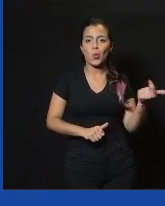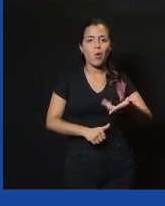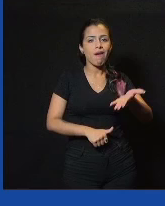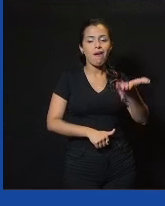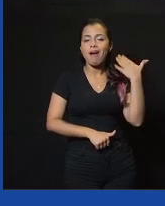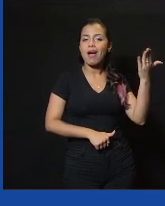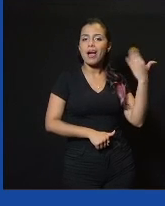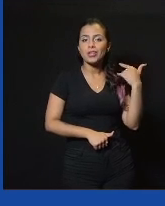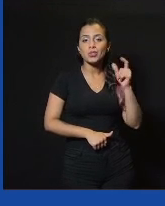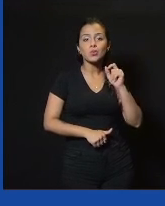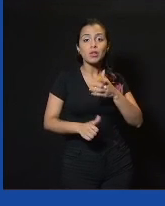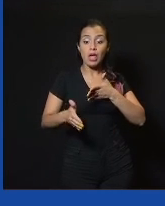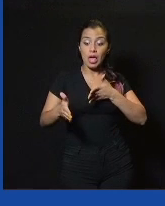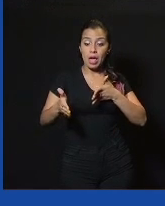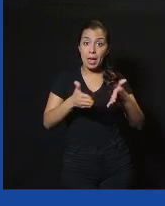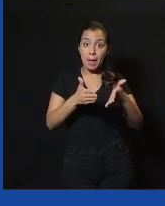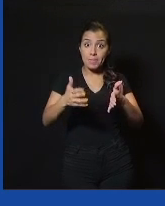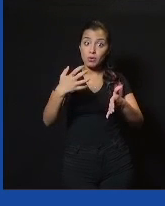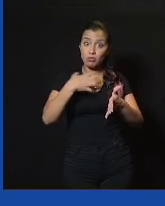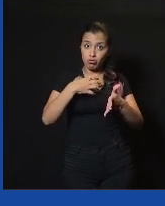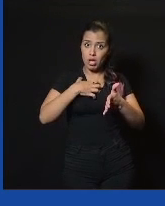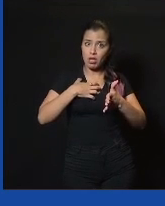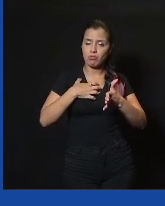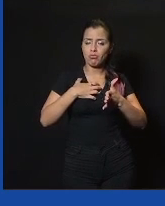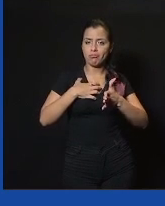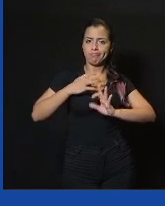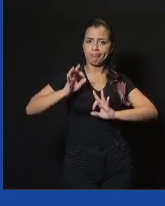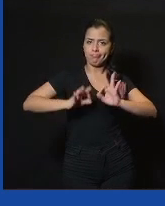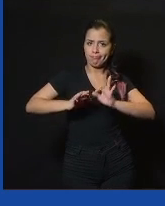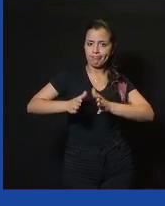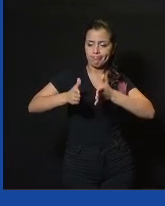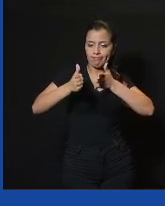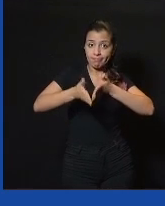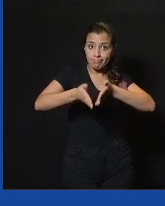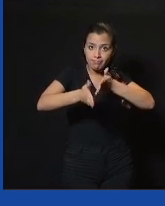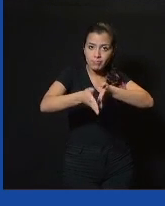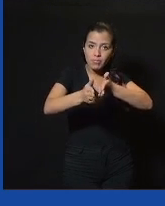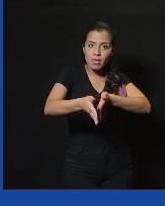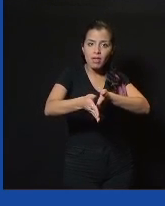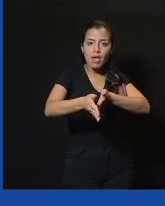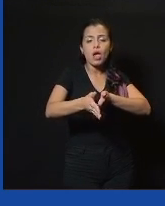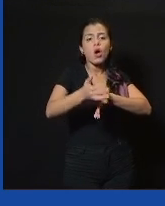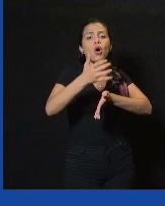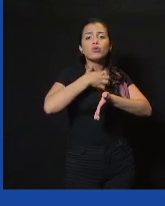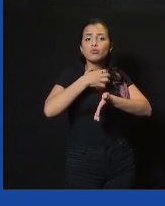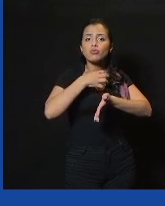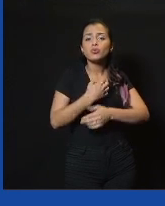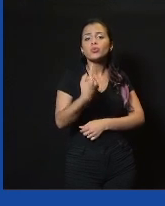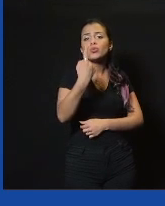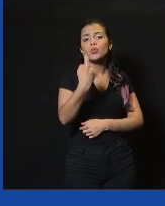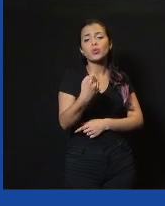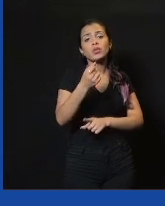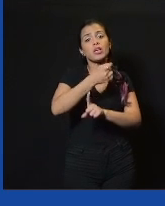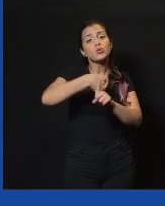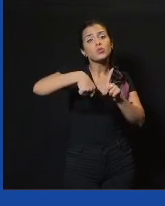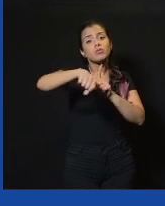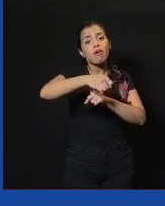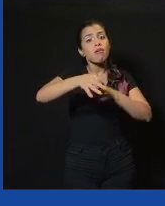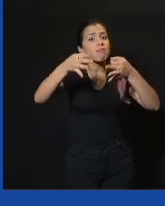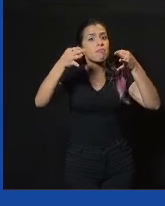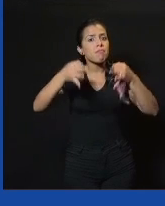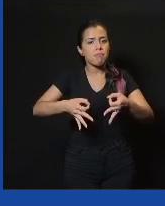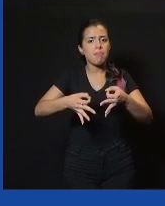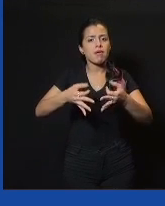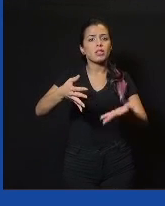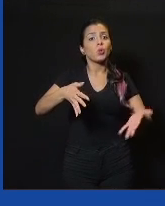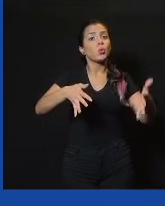o caminho civilizatório é o único caminho para que a gente consiga ter uma sociedade que, de fato,